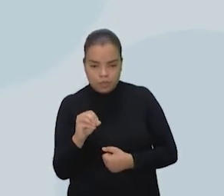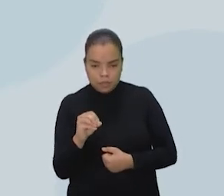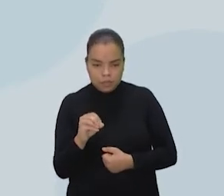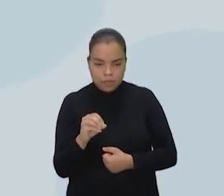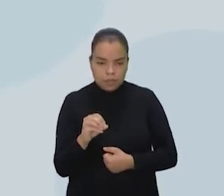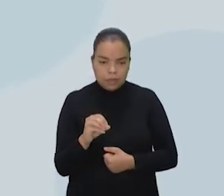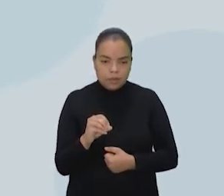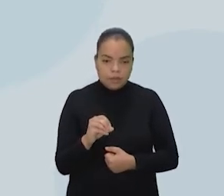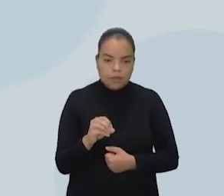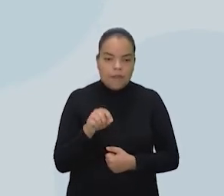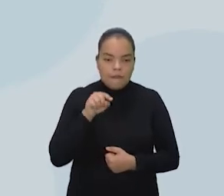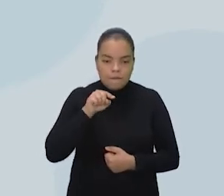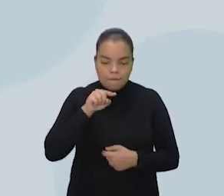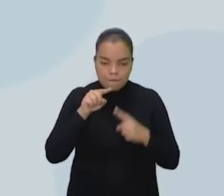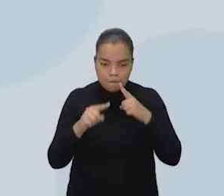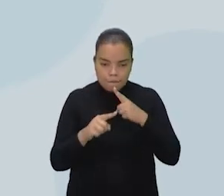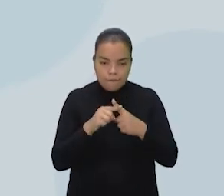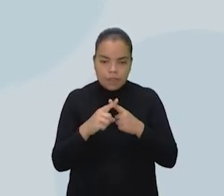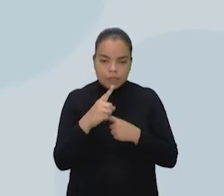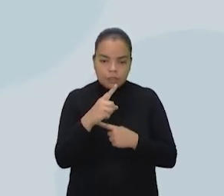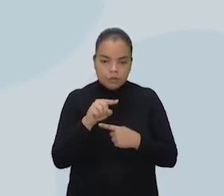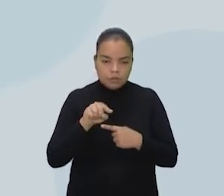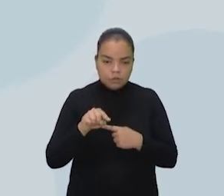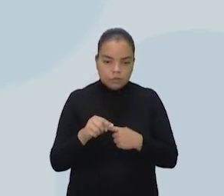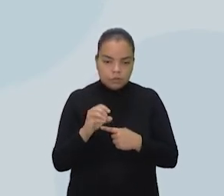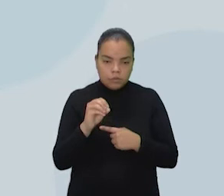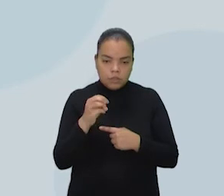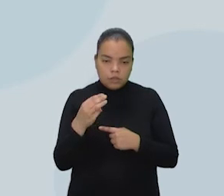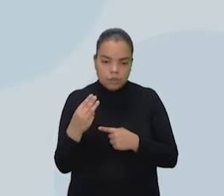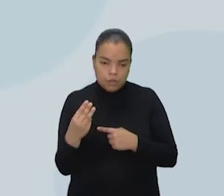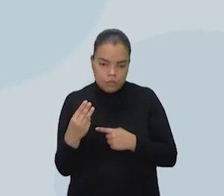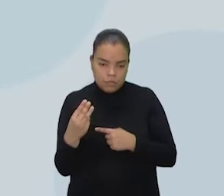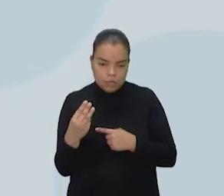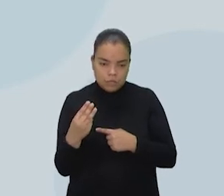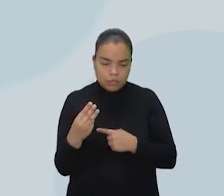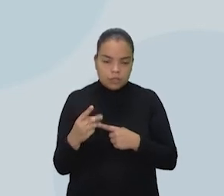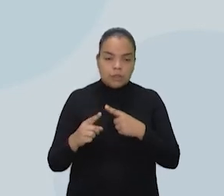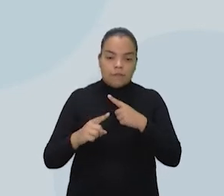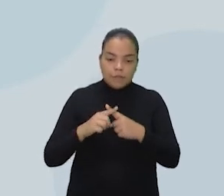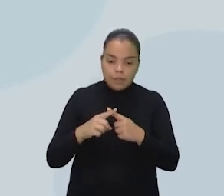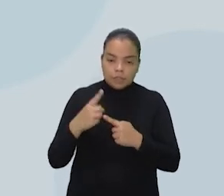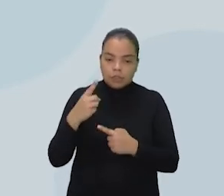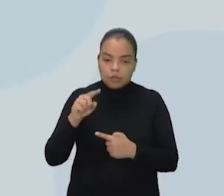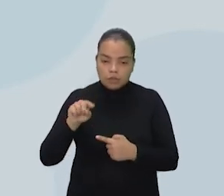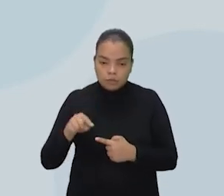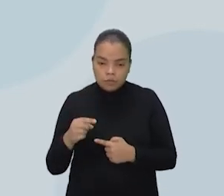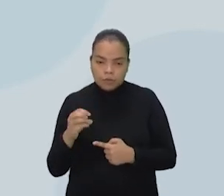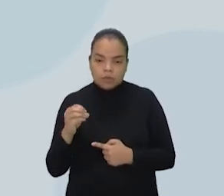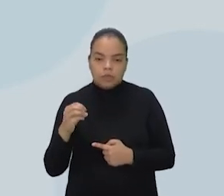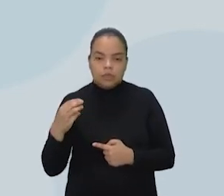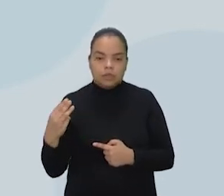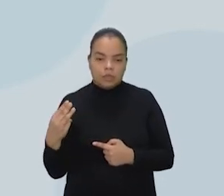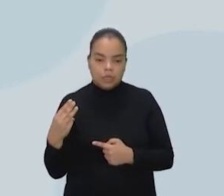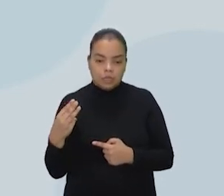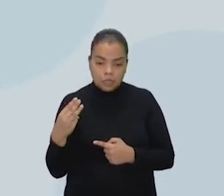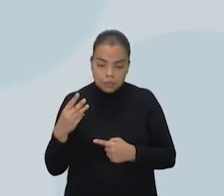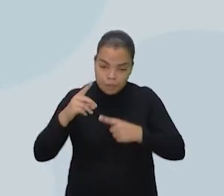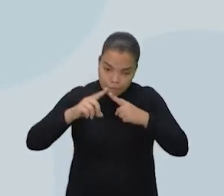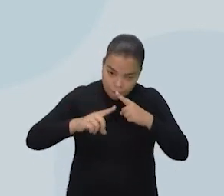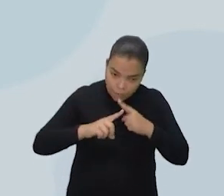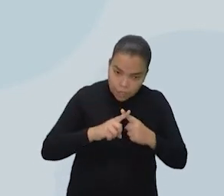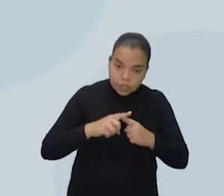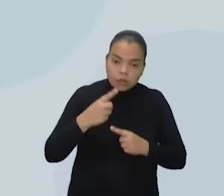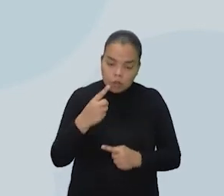750 vezes o valor anterior, que é tudo isso aqui, né? Essa conta. E você vai aplicar os juros mais uma vez.